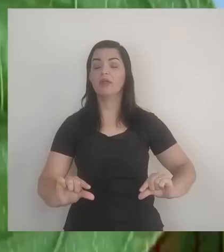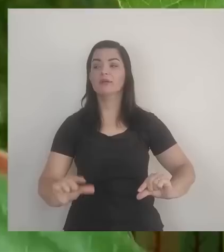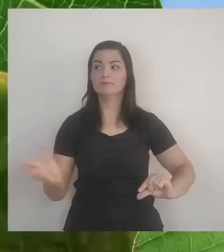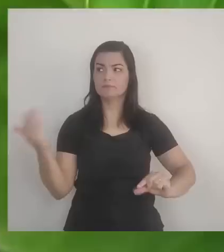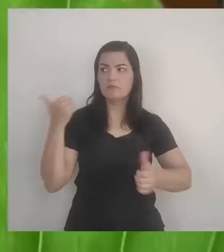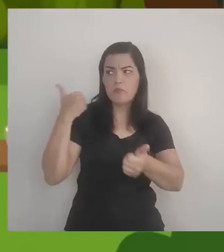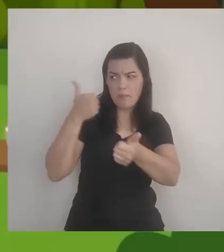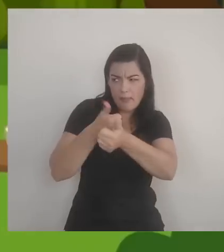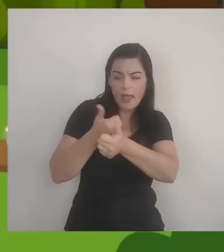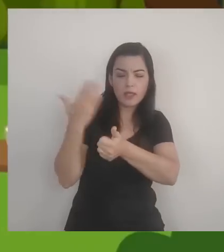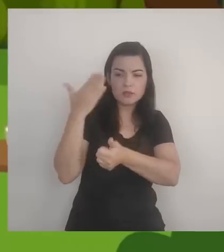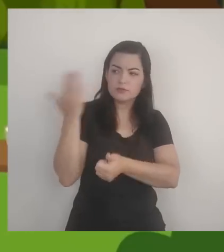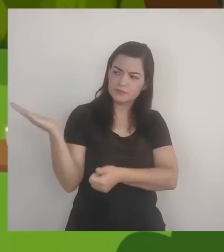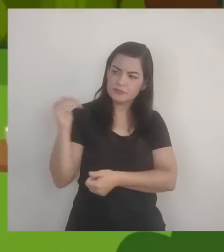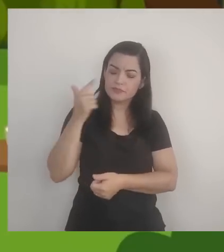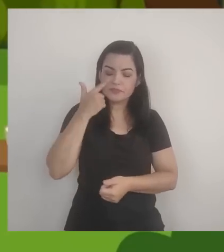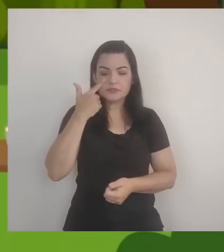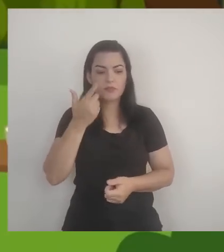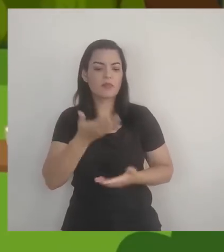perto.